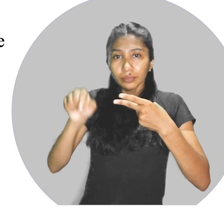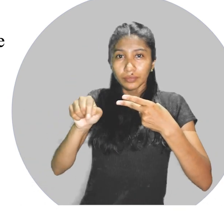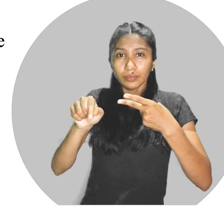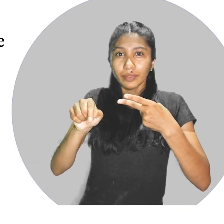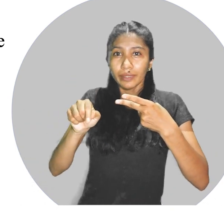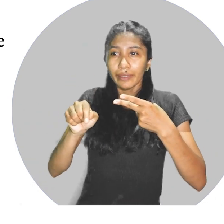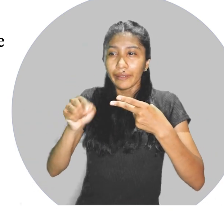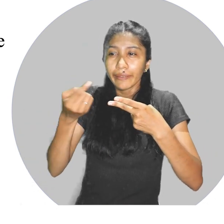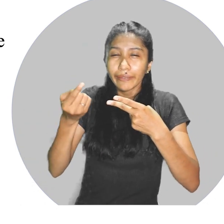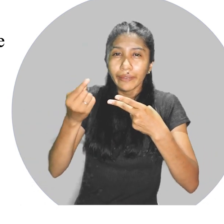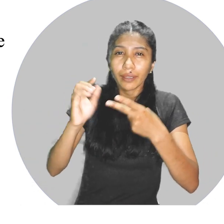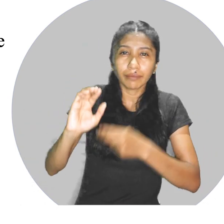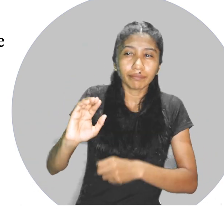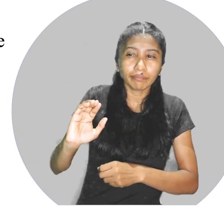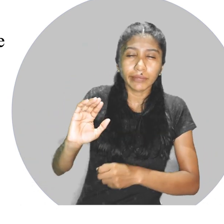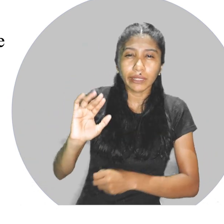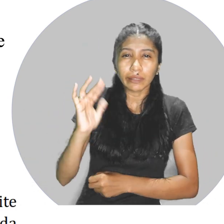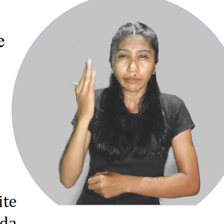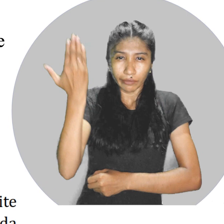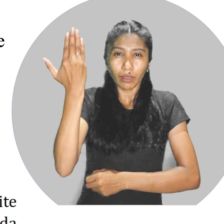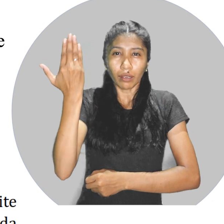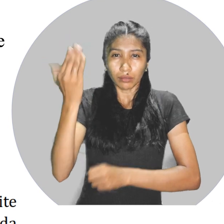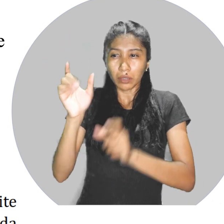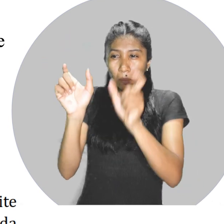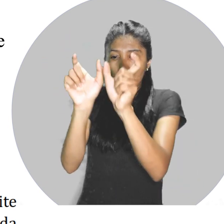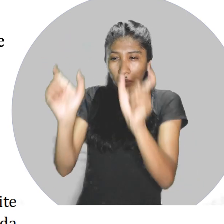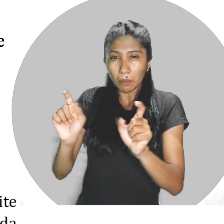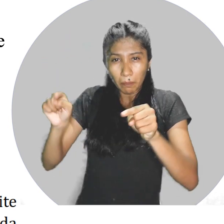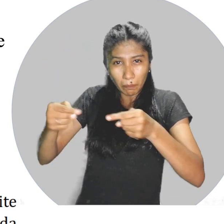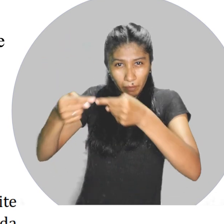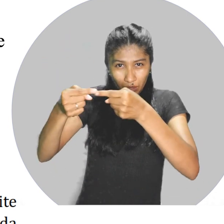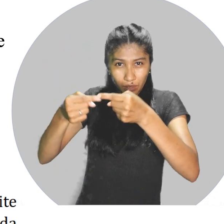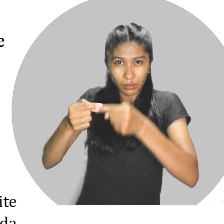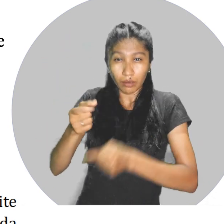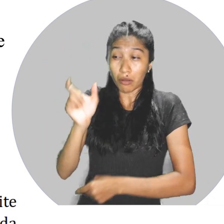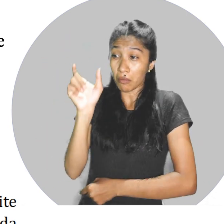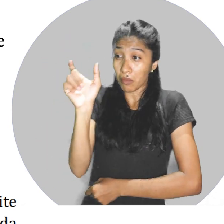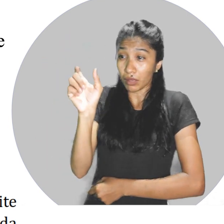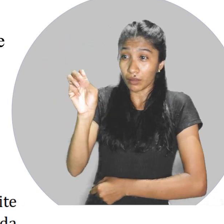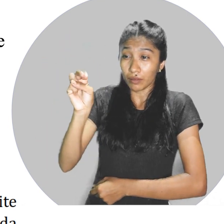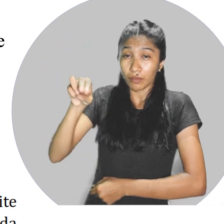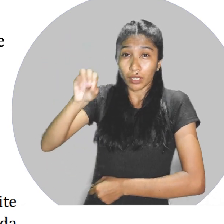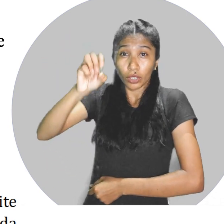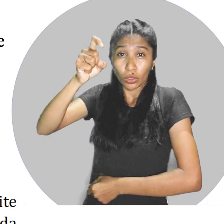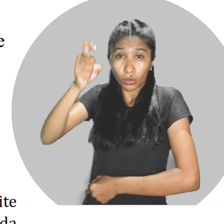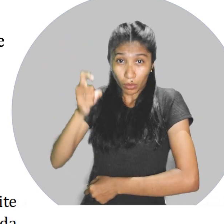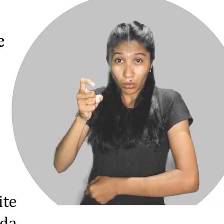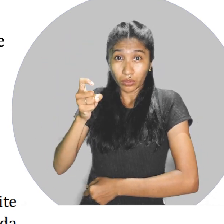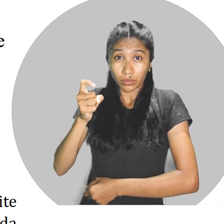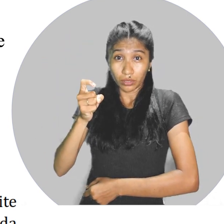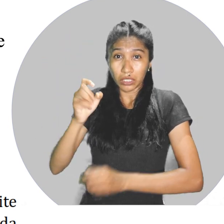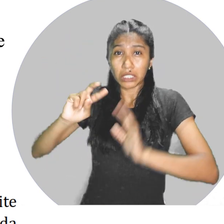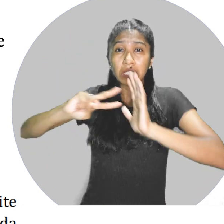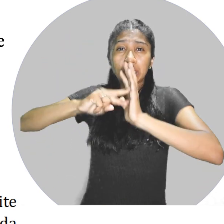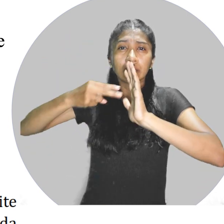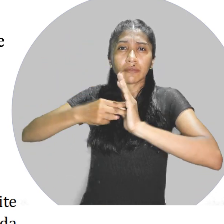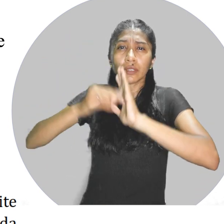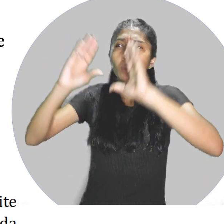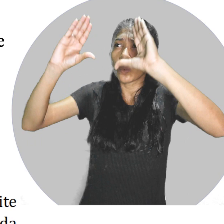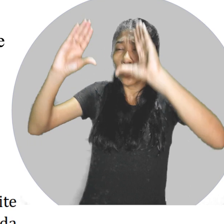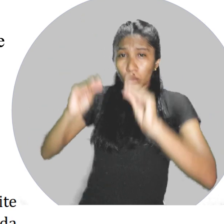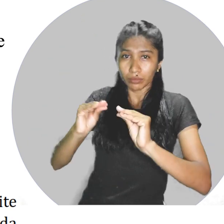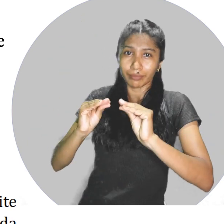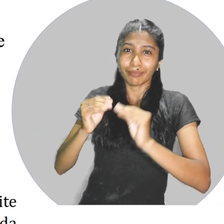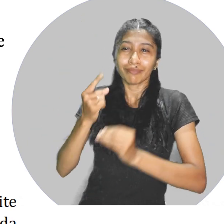falsos imparisilábicos, como é o caso da palavra nox, noctis, que significa noite. É